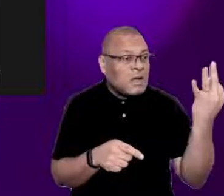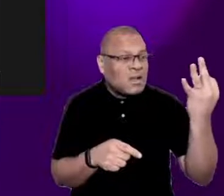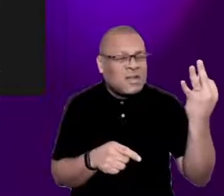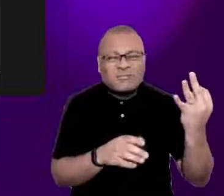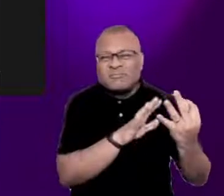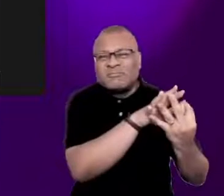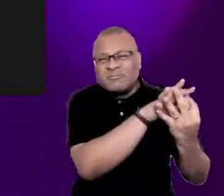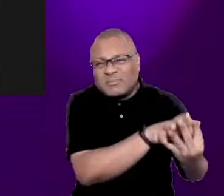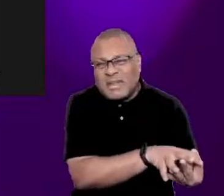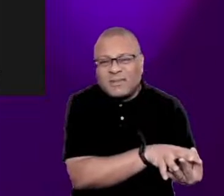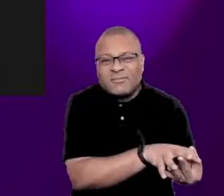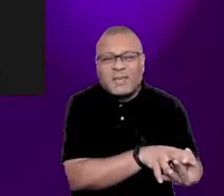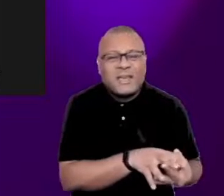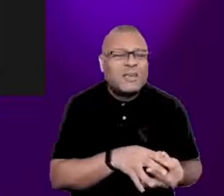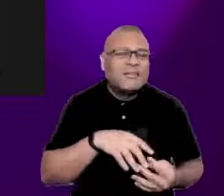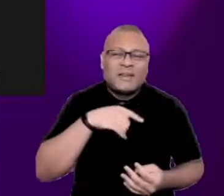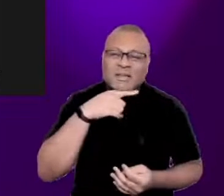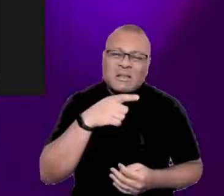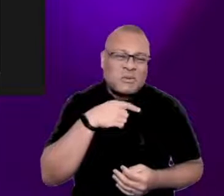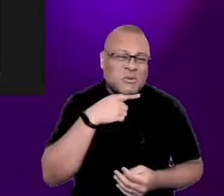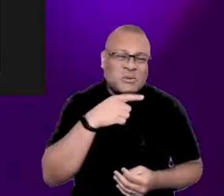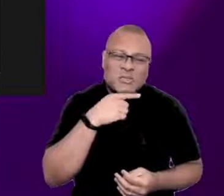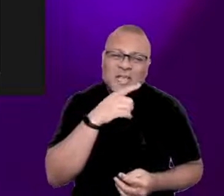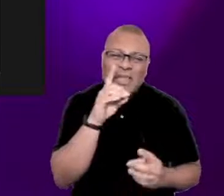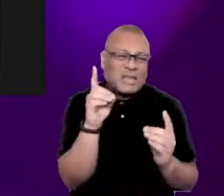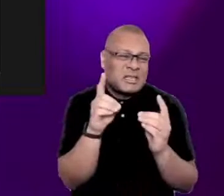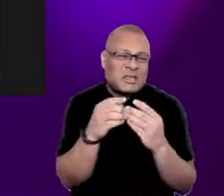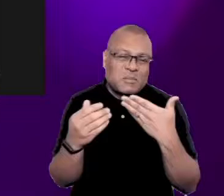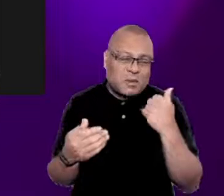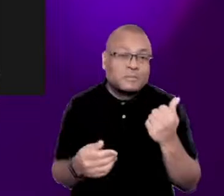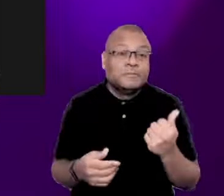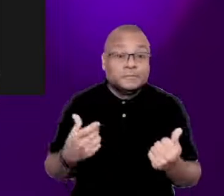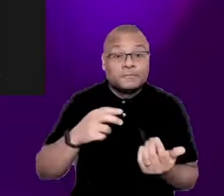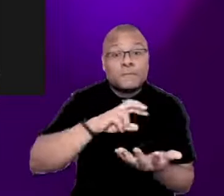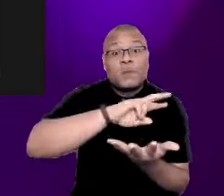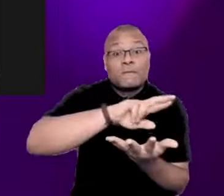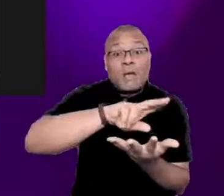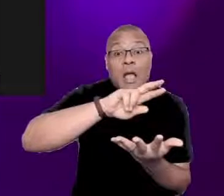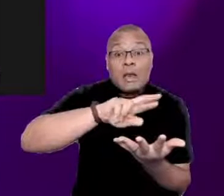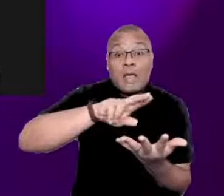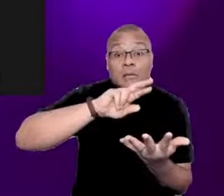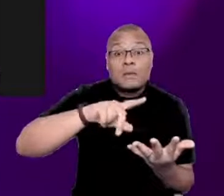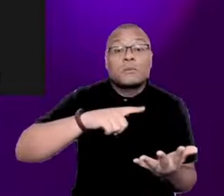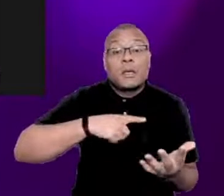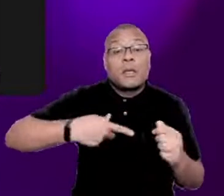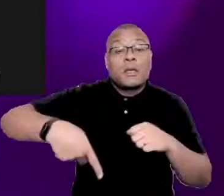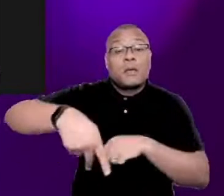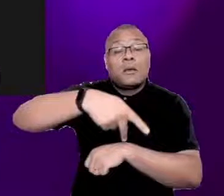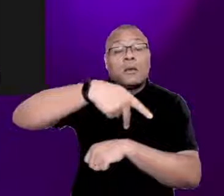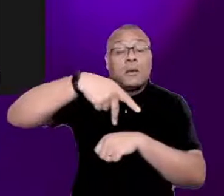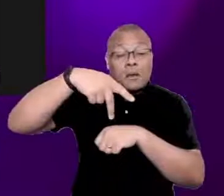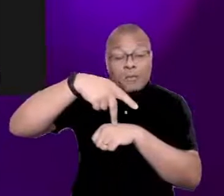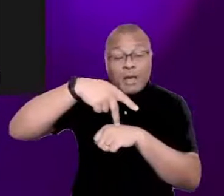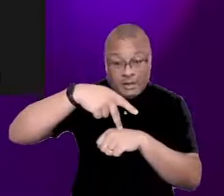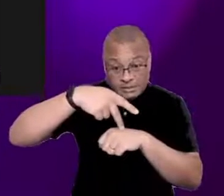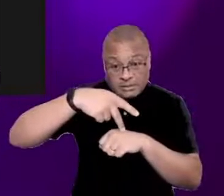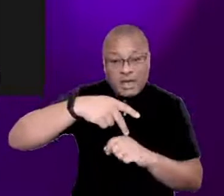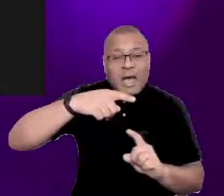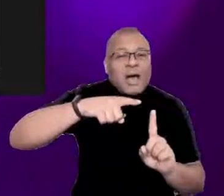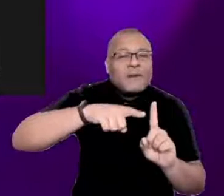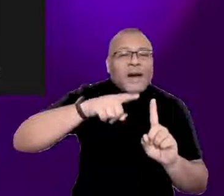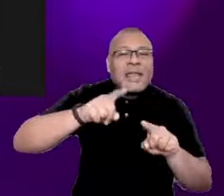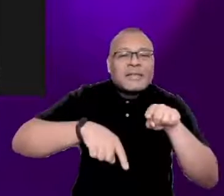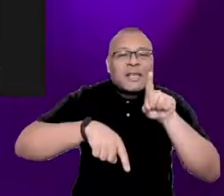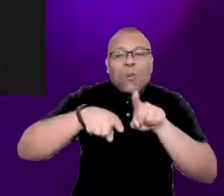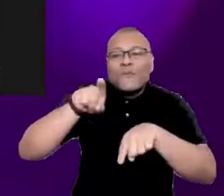valor e ineficiências. E quando a gente fala em variação, a gente tem dados de vários países mostrando que a variação entre os